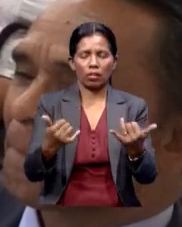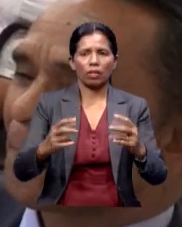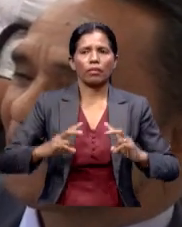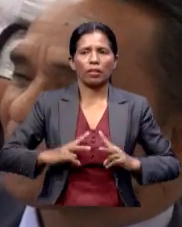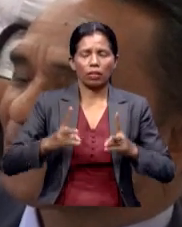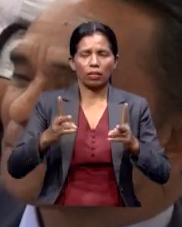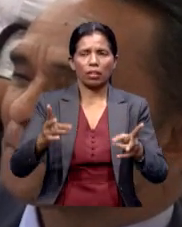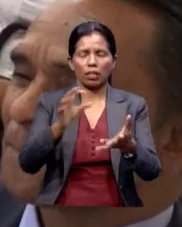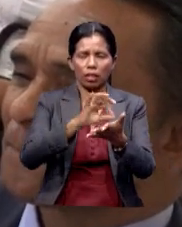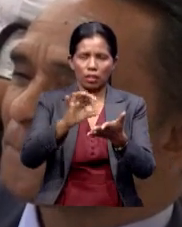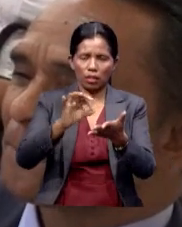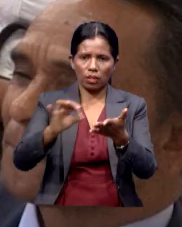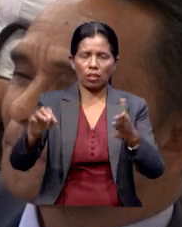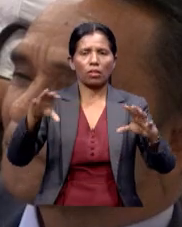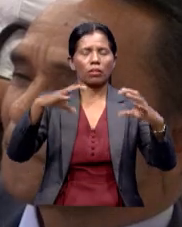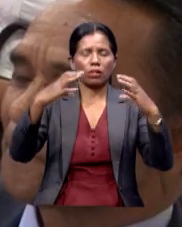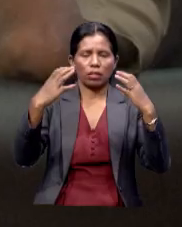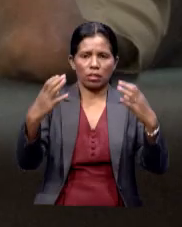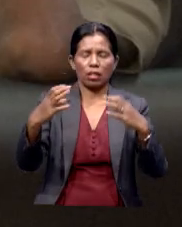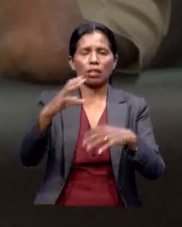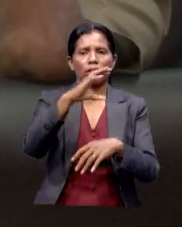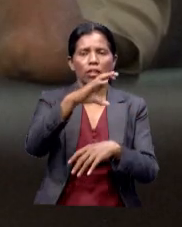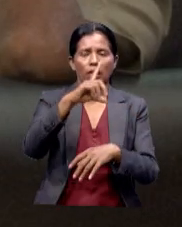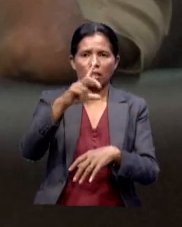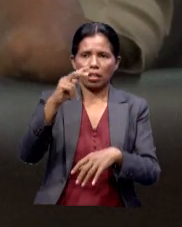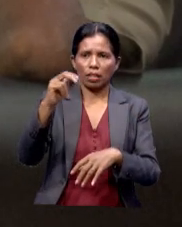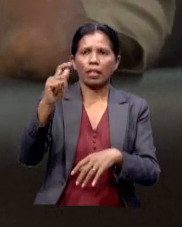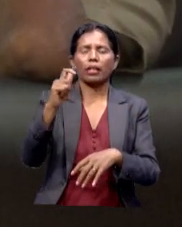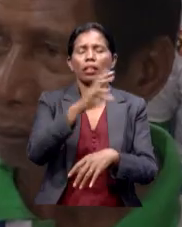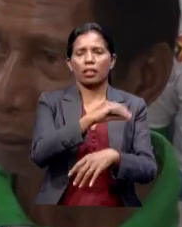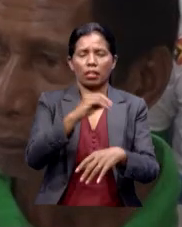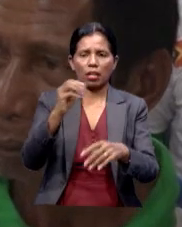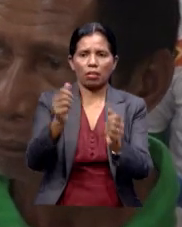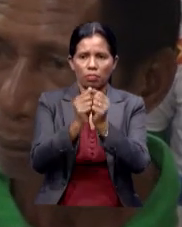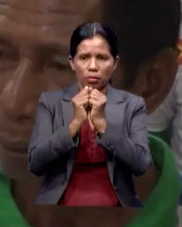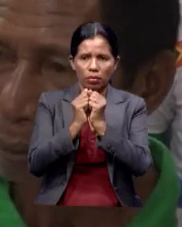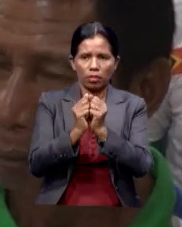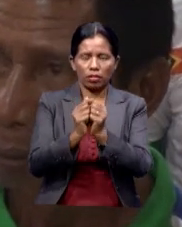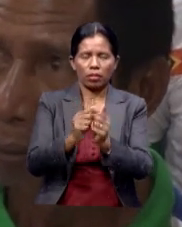be resisto ona ia Conselho Combatente Libertação Nacional hamutu